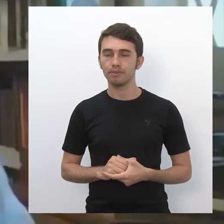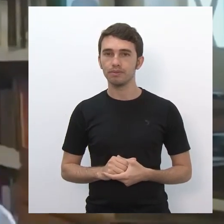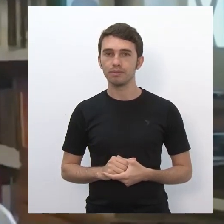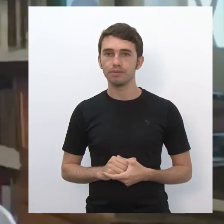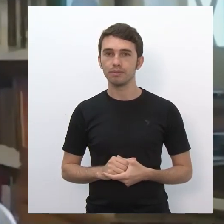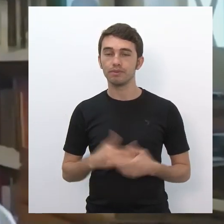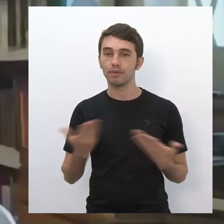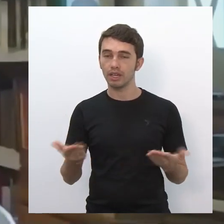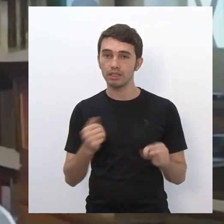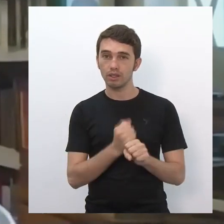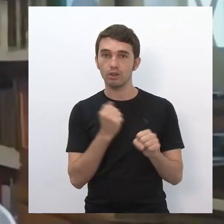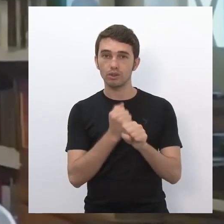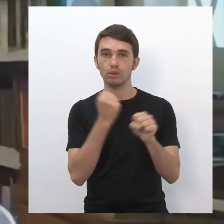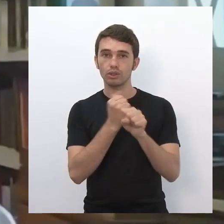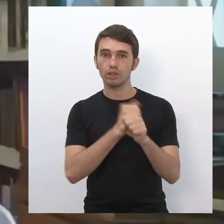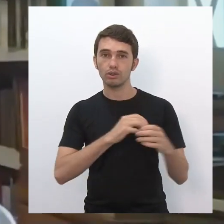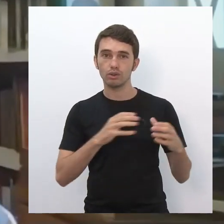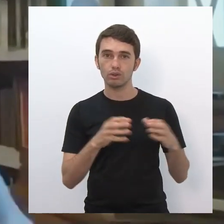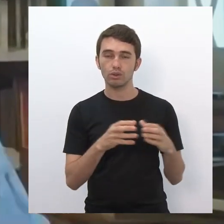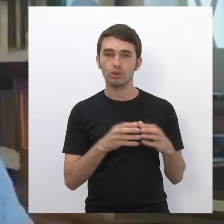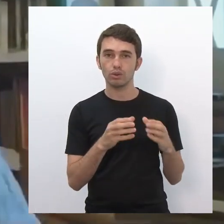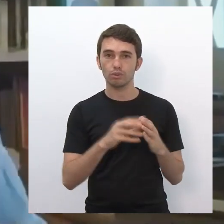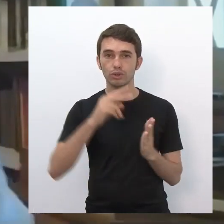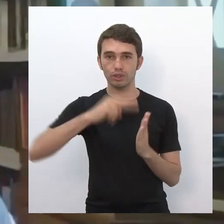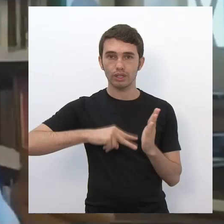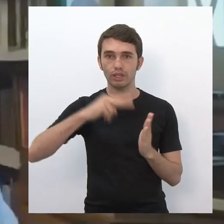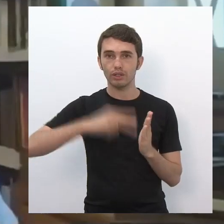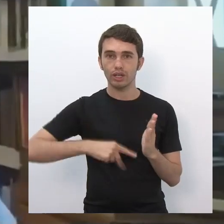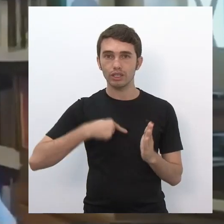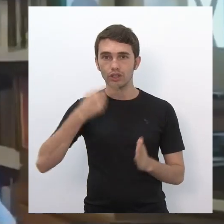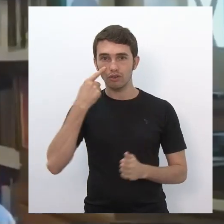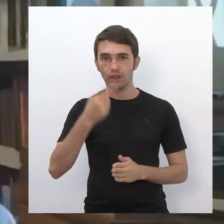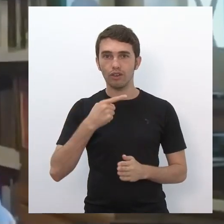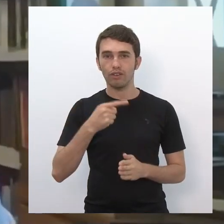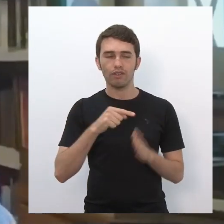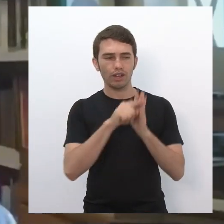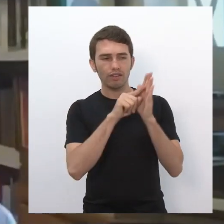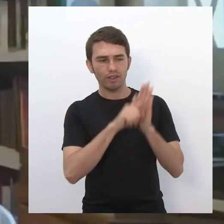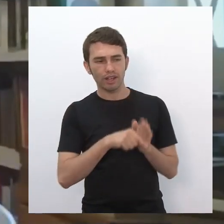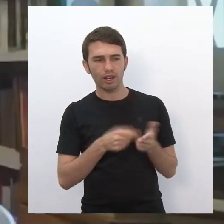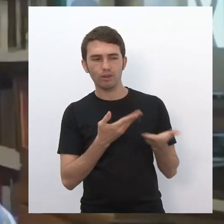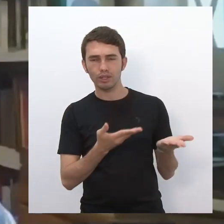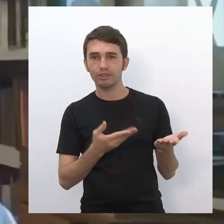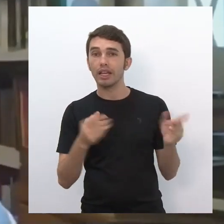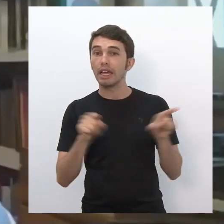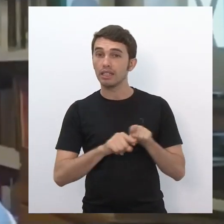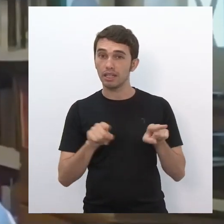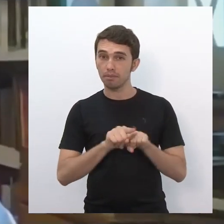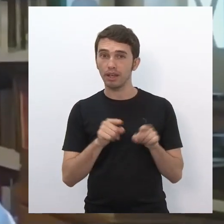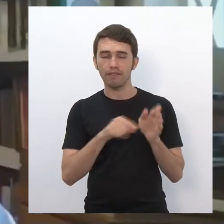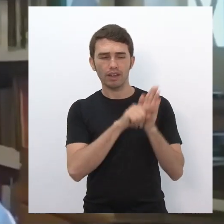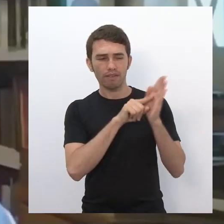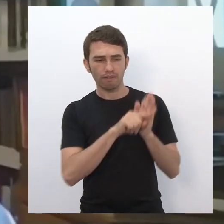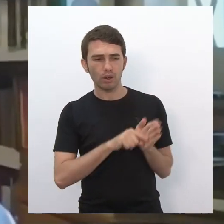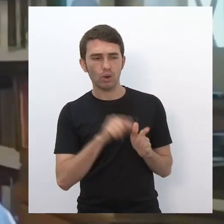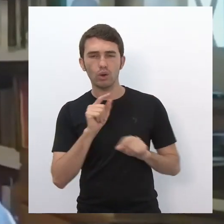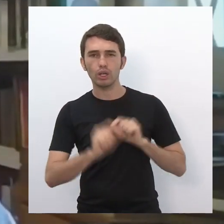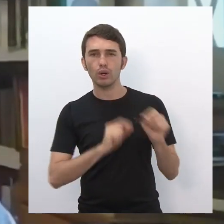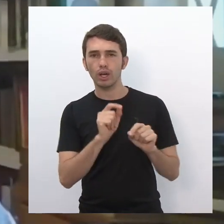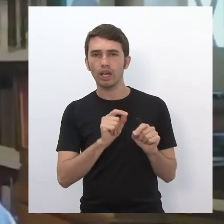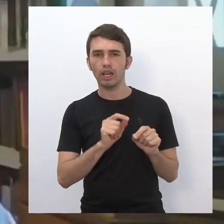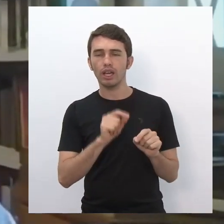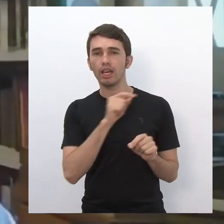nessa construção dos clubes de leitura, a gente foi verificando isso e foi verificando também que os clubes de leitura